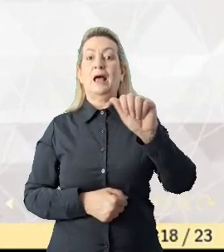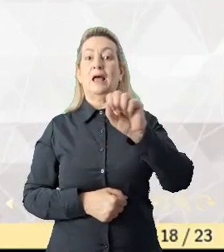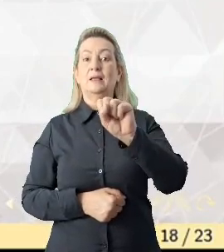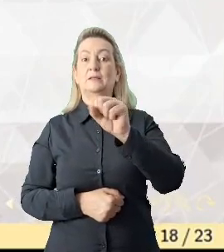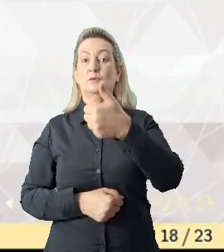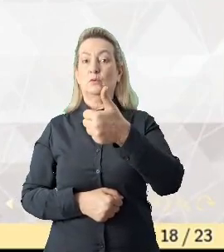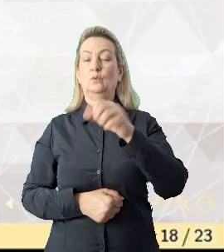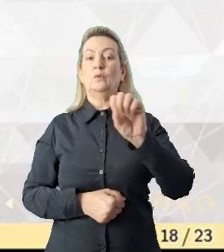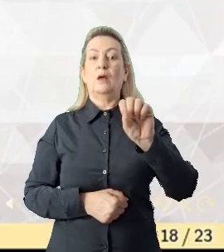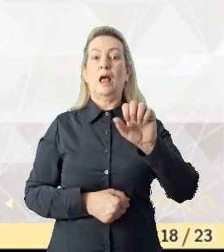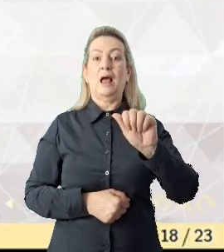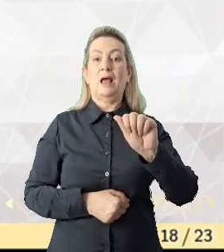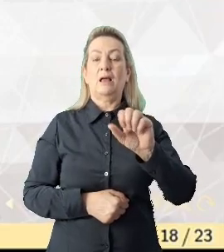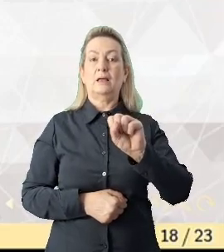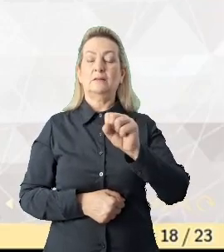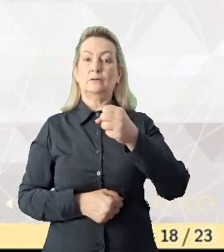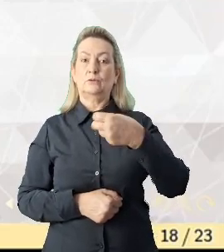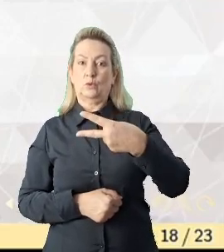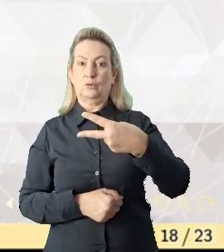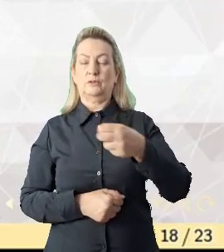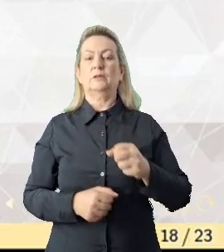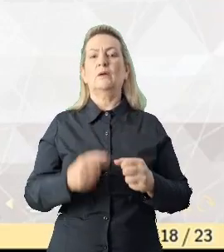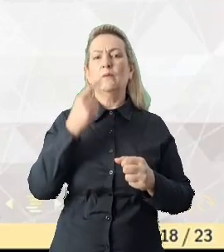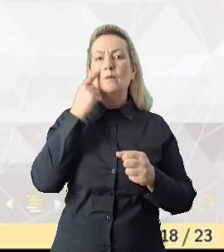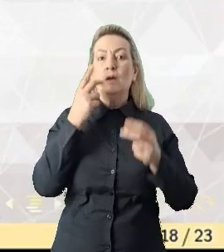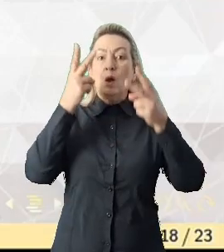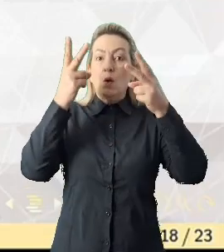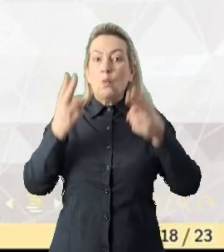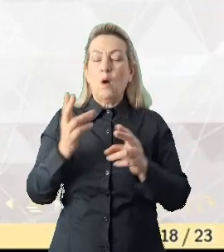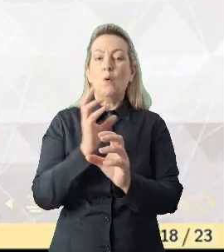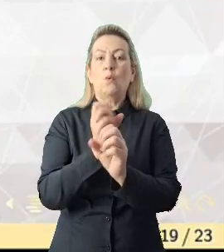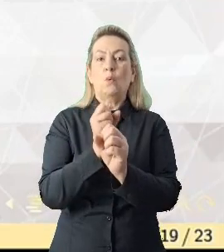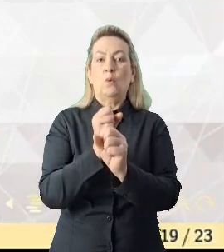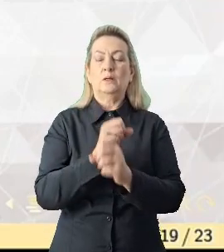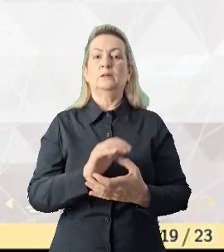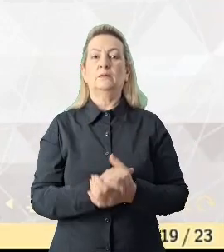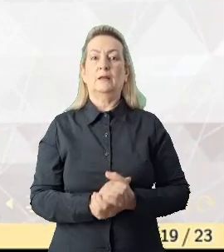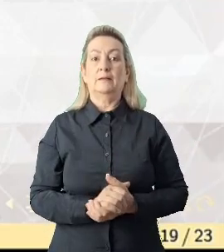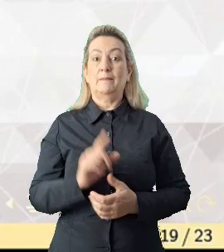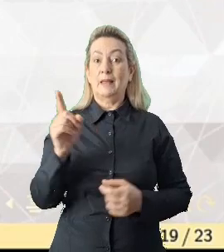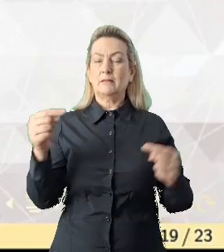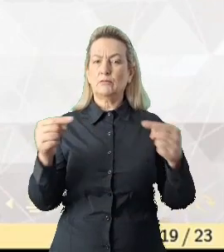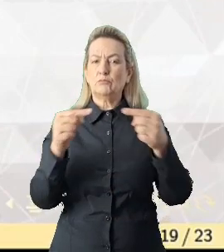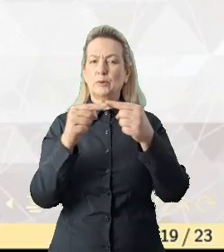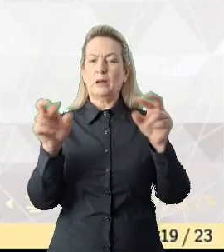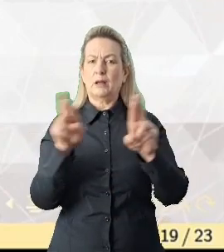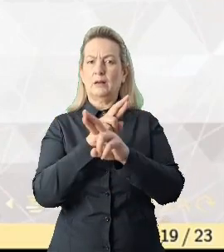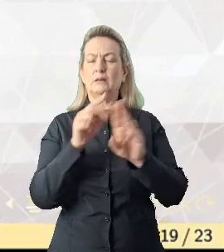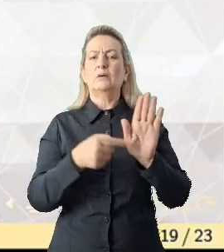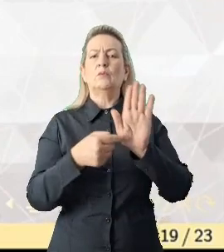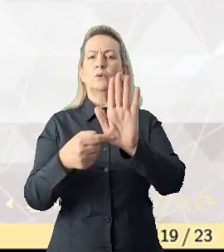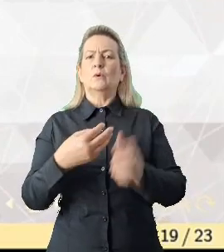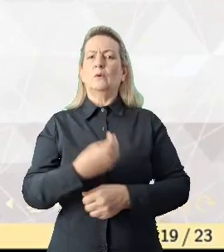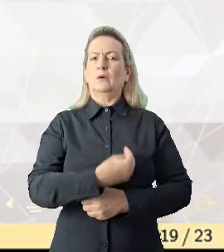duas assimetrias, concorda comigo? A simetria 1 e a simetria 2. Vamos pensar em termos da igualdade dessas